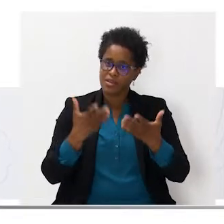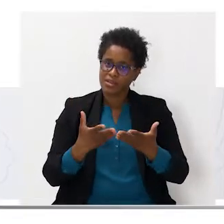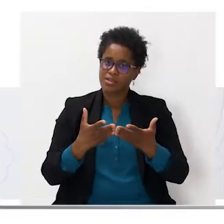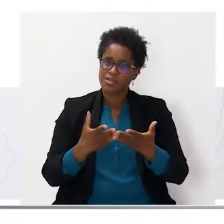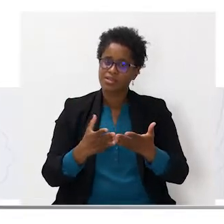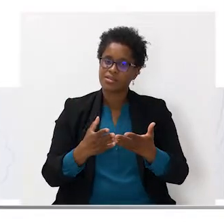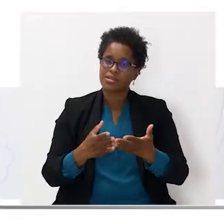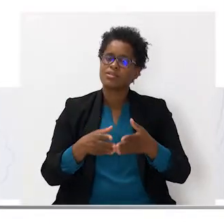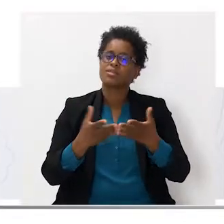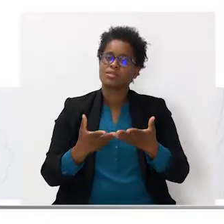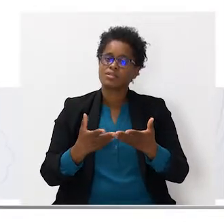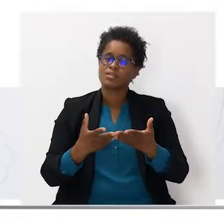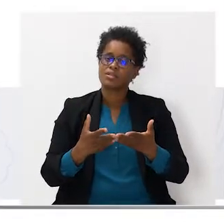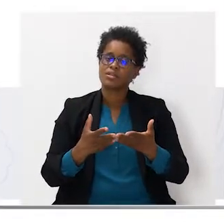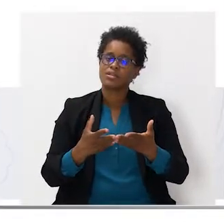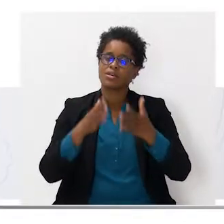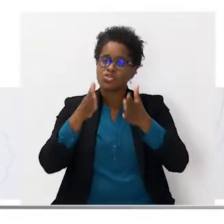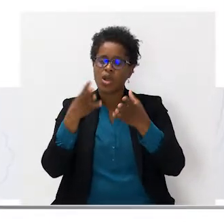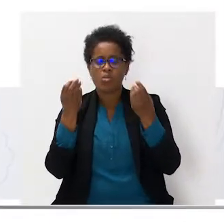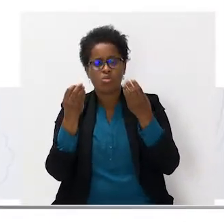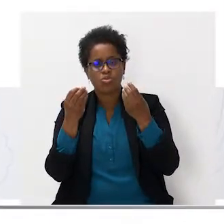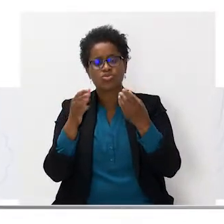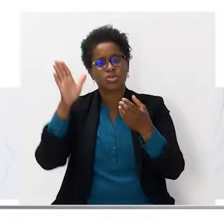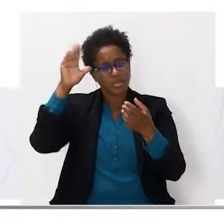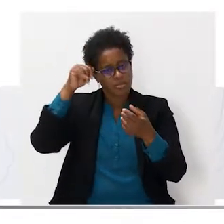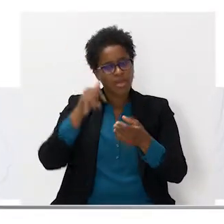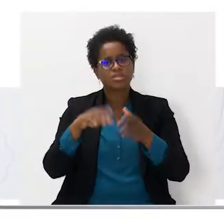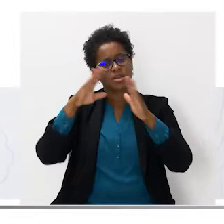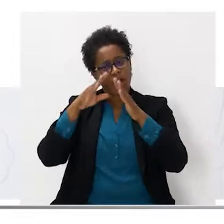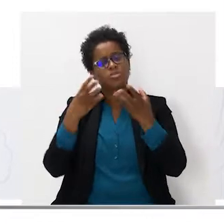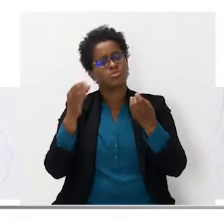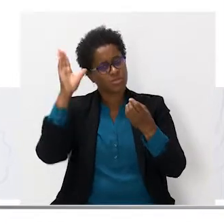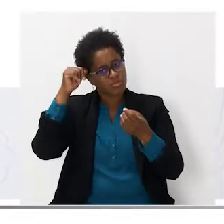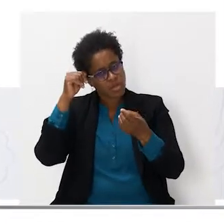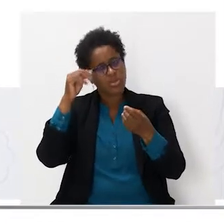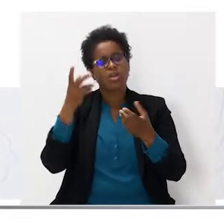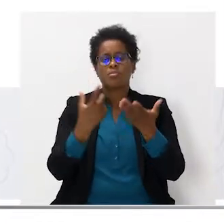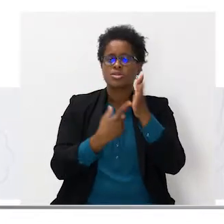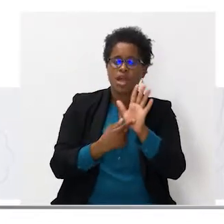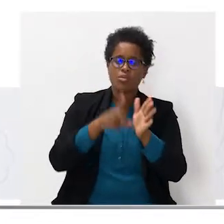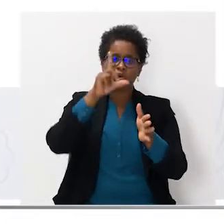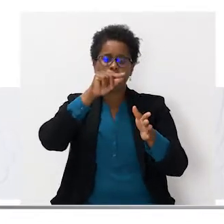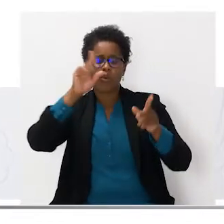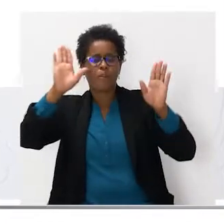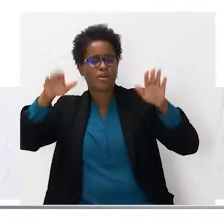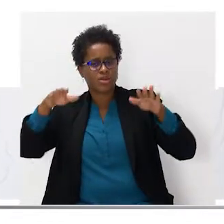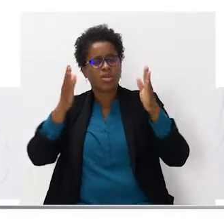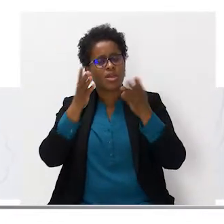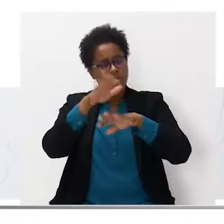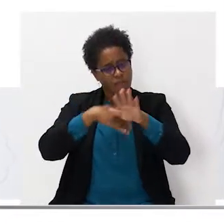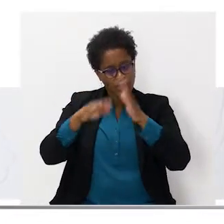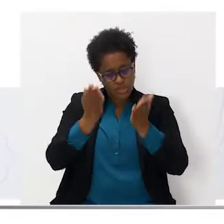muitos animais. Por exemplo, os passarinhos fazem um ninho nos seus ramos. Vocês estão a